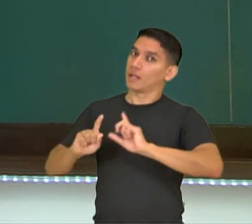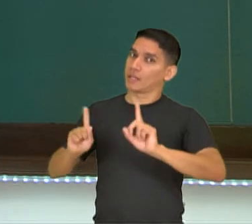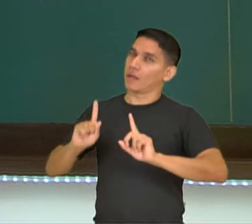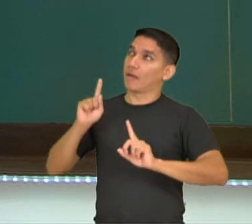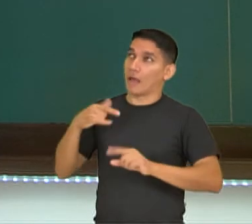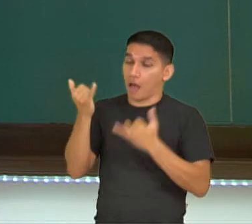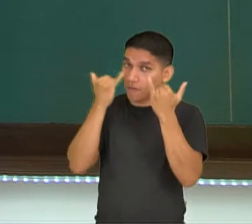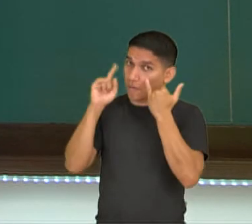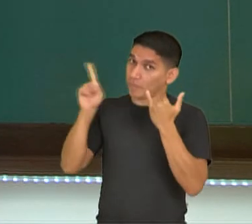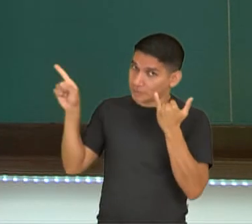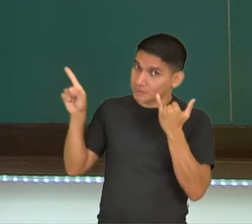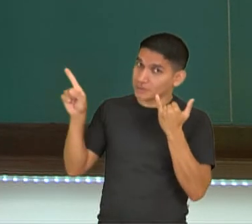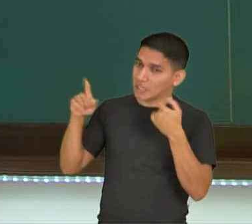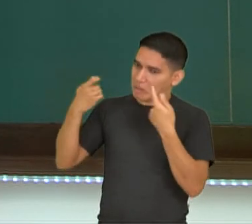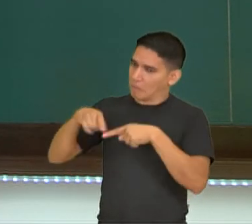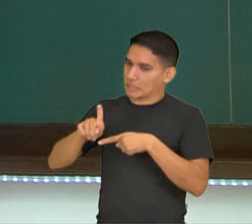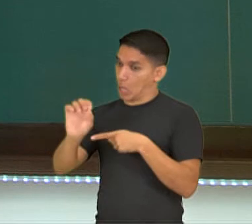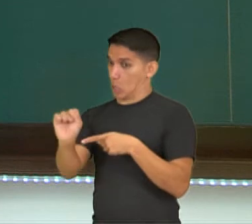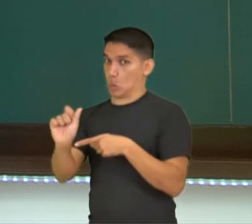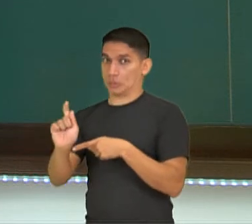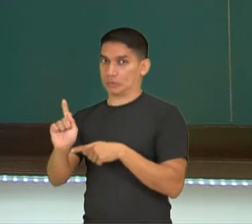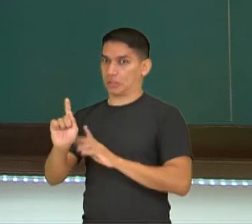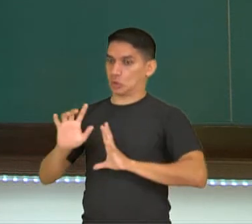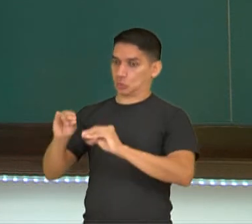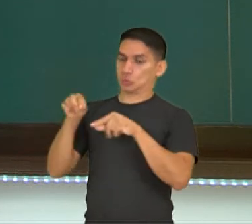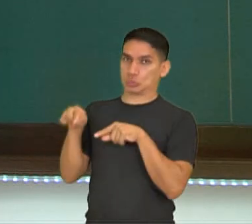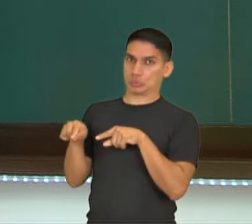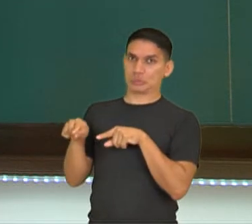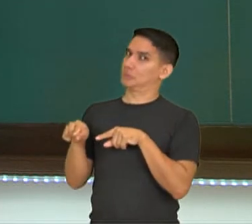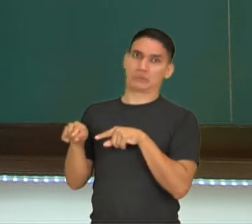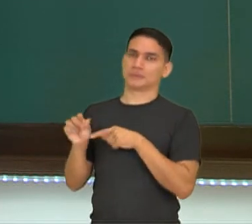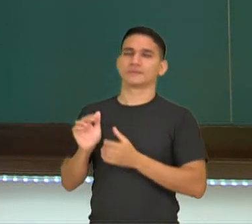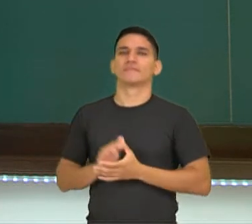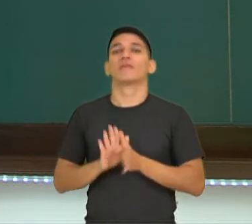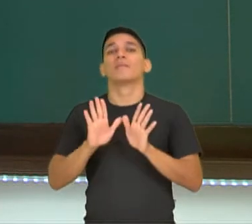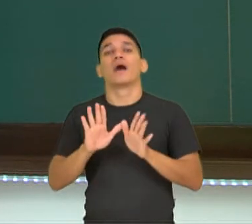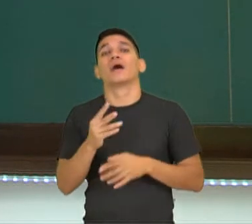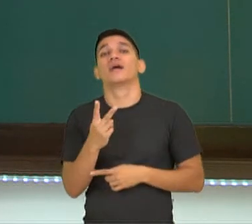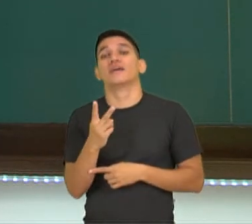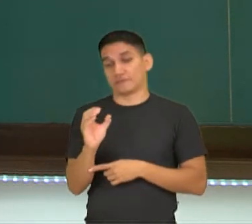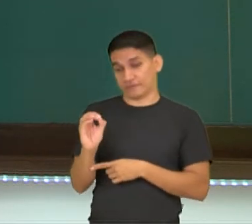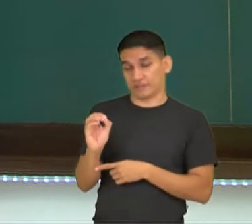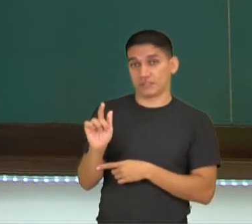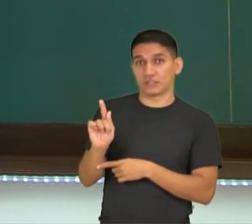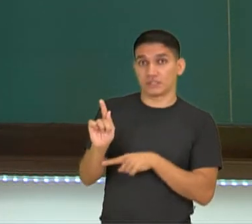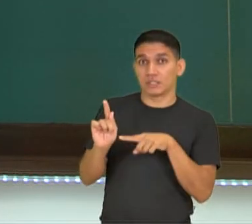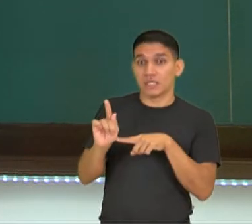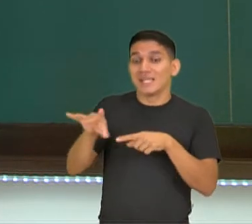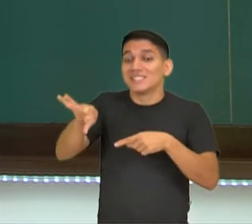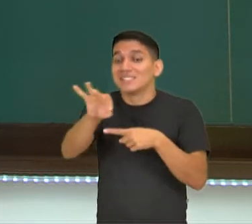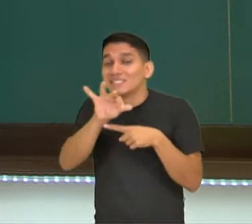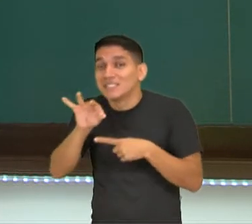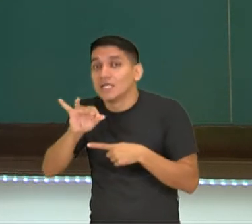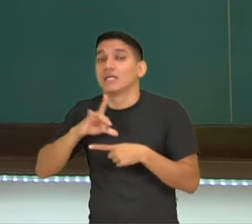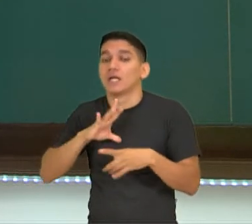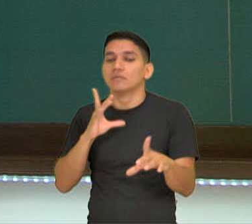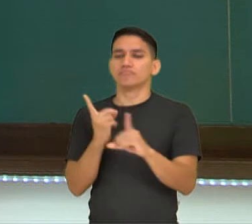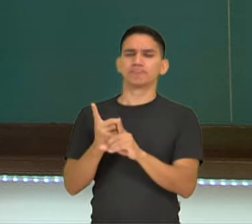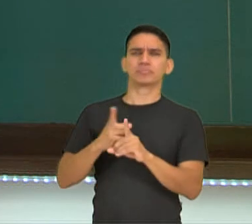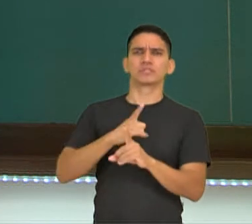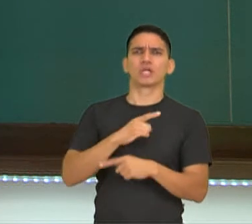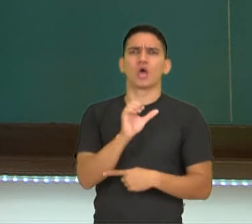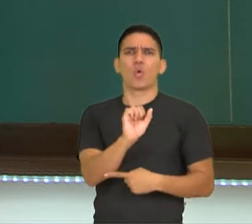do problema. Não precisamos dessa quantidade toda aqui, tá bom? Mas em 20 gramas de sal, nós encontramos 8 miligramas